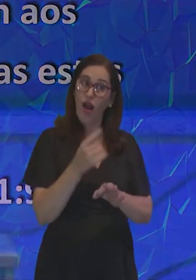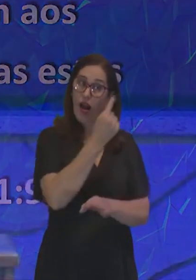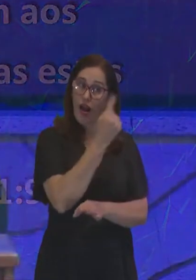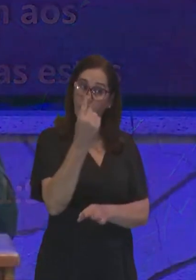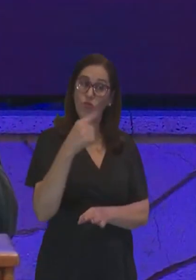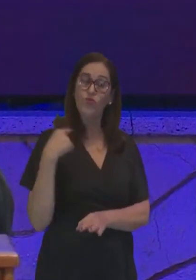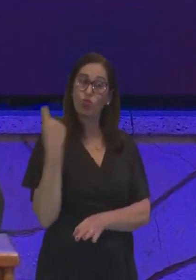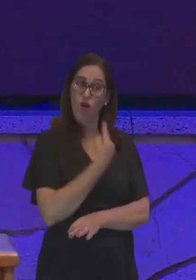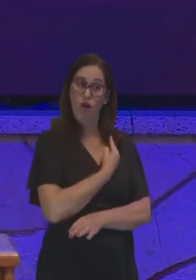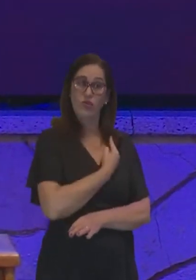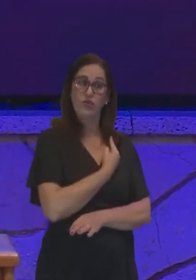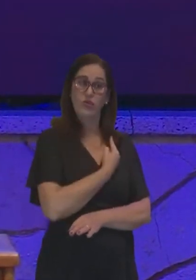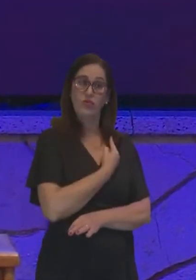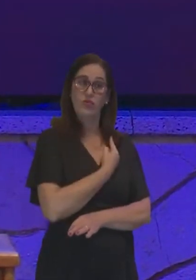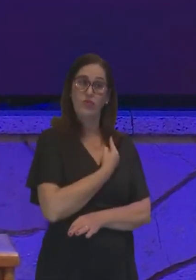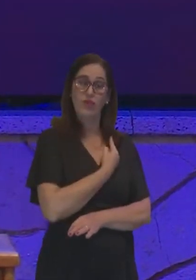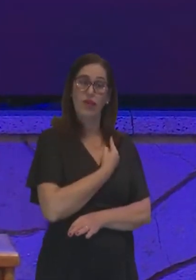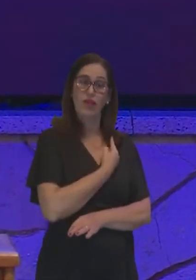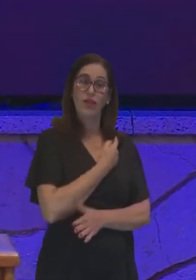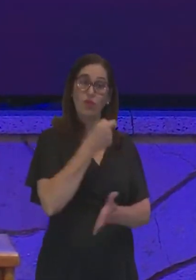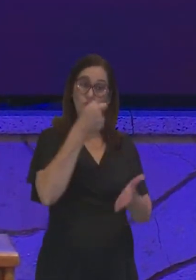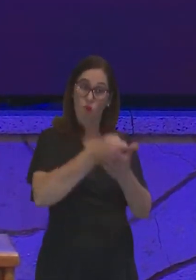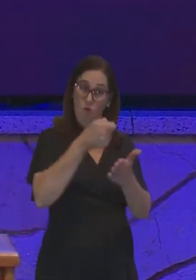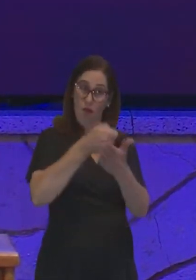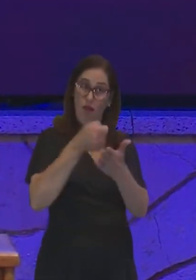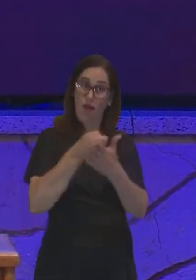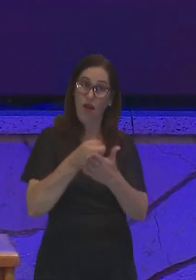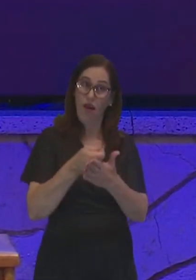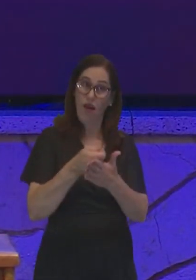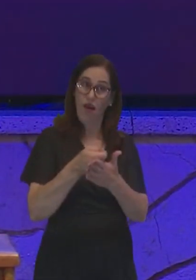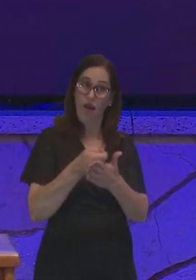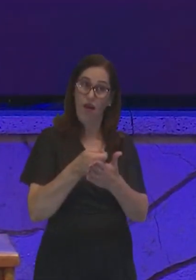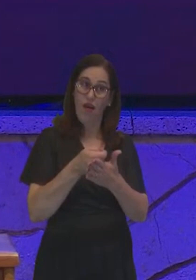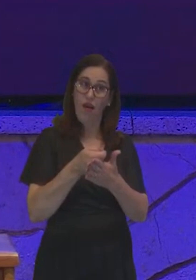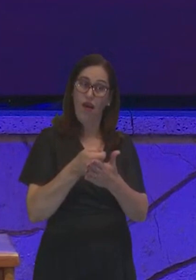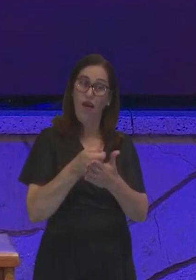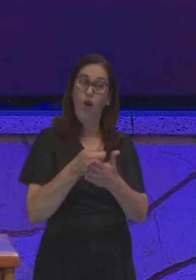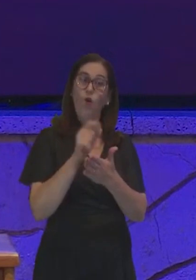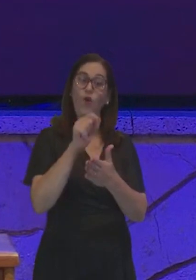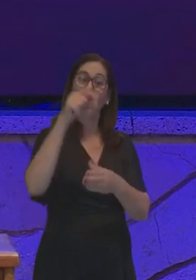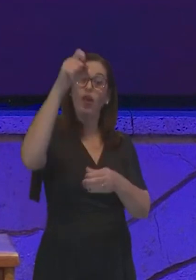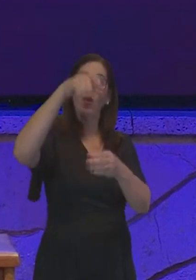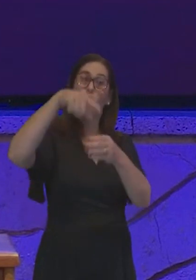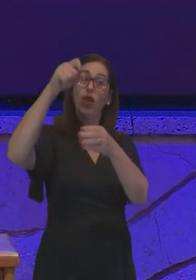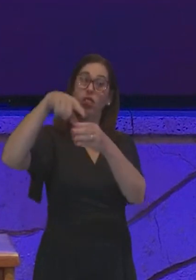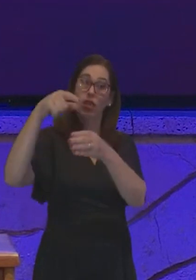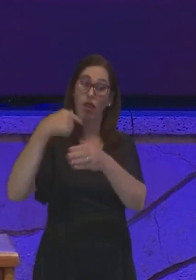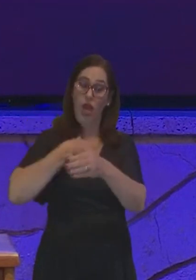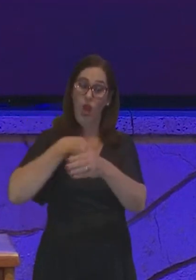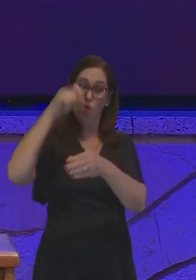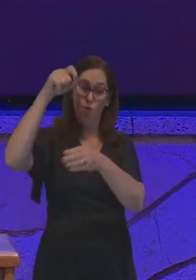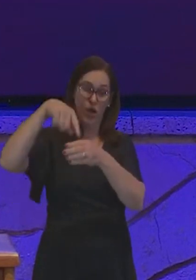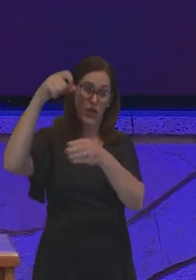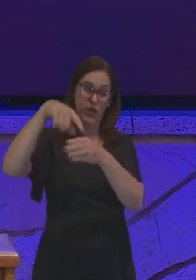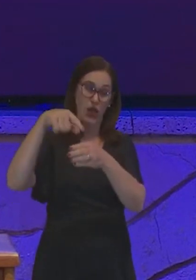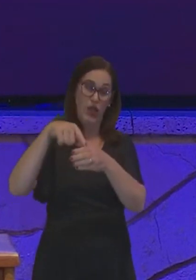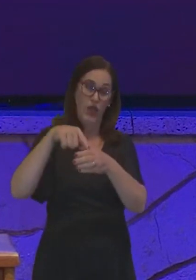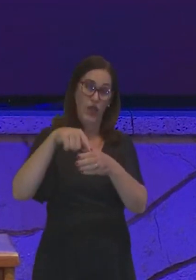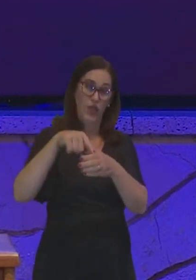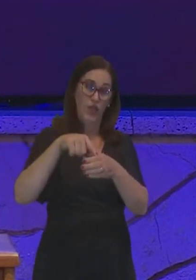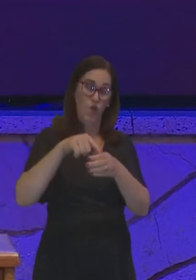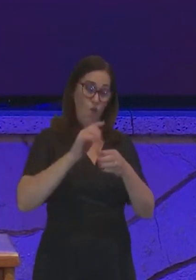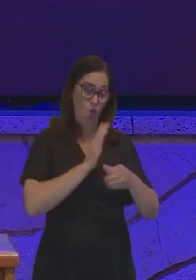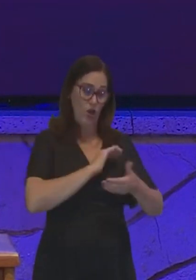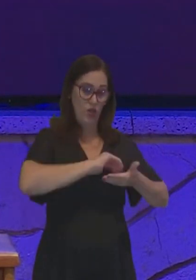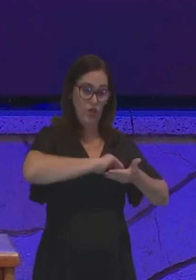nós, queridos. Deus cobrará o resultado da nossa semeadura. Afasta, pois, do teu coração